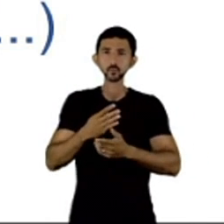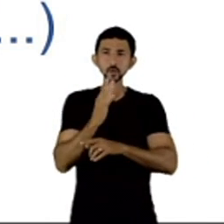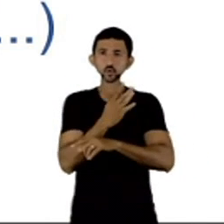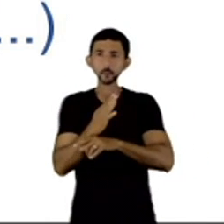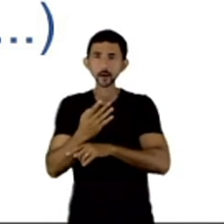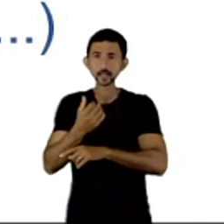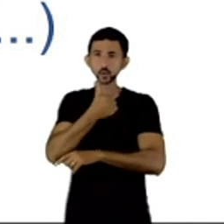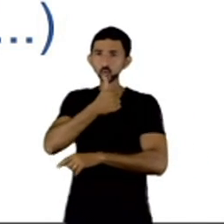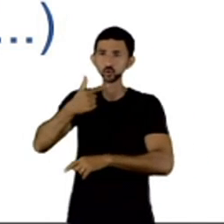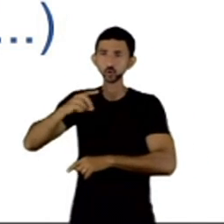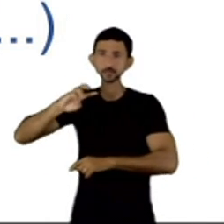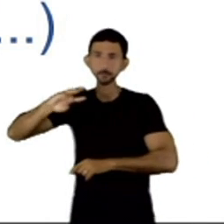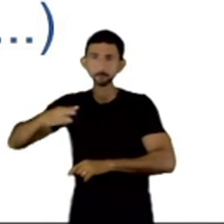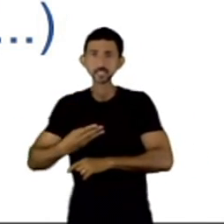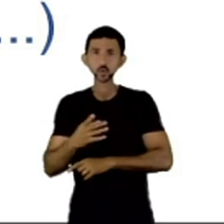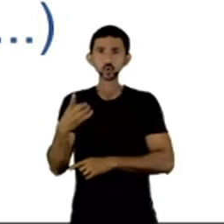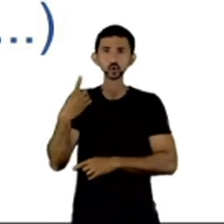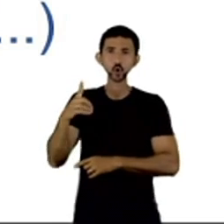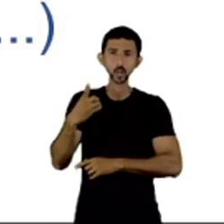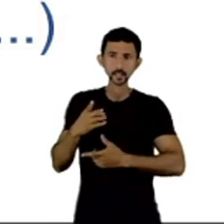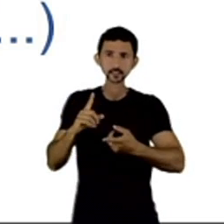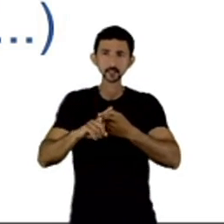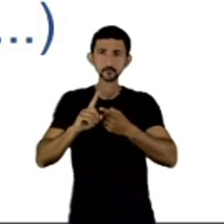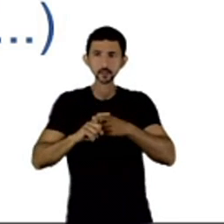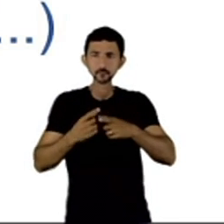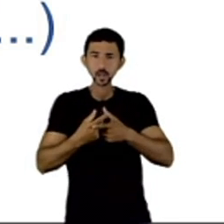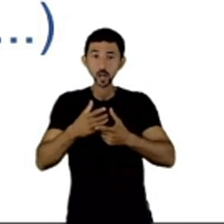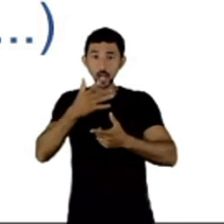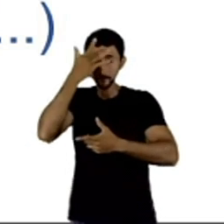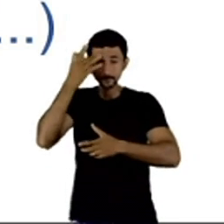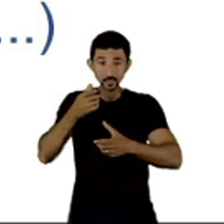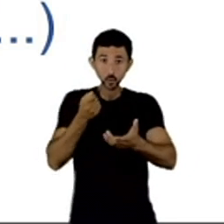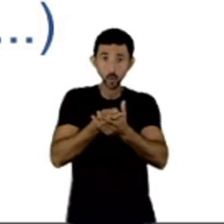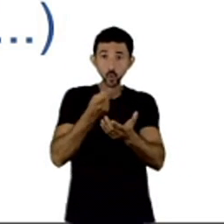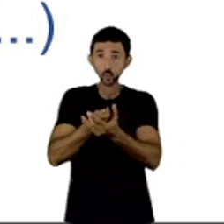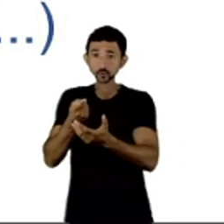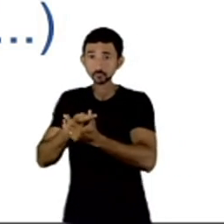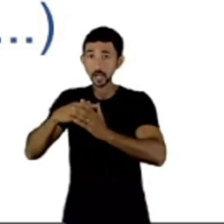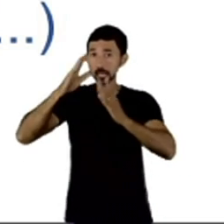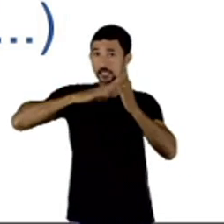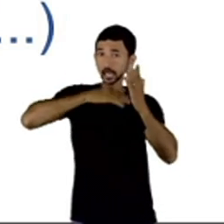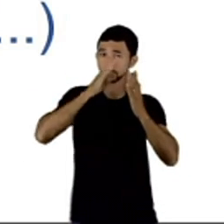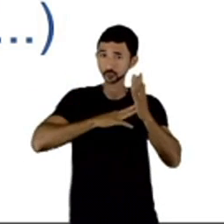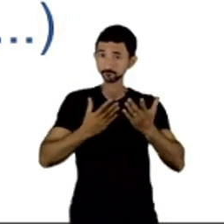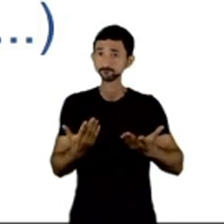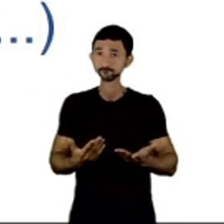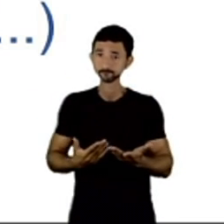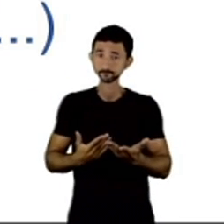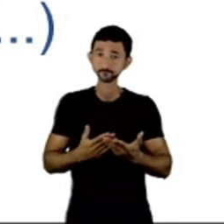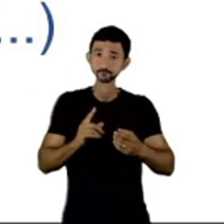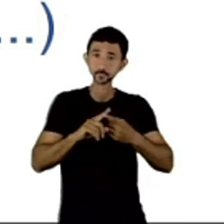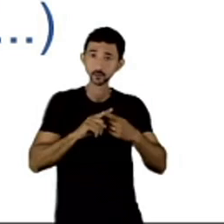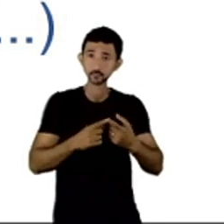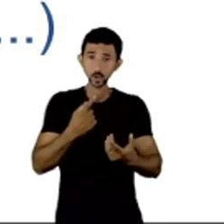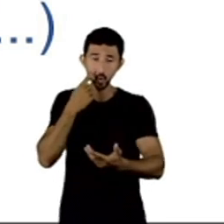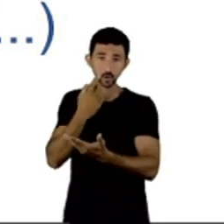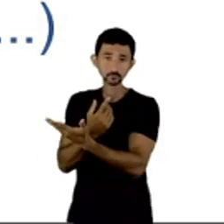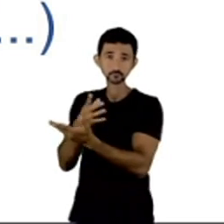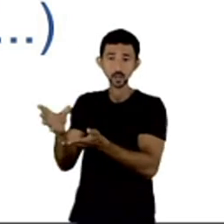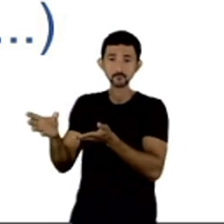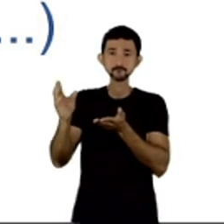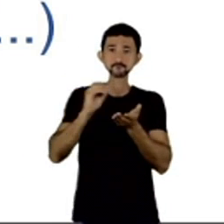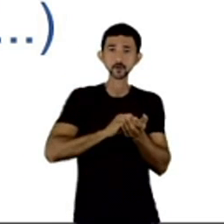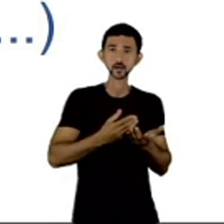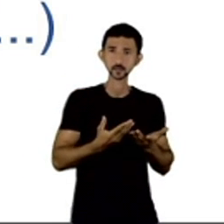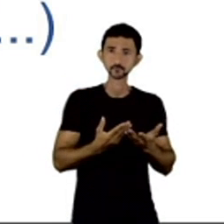dólares, o mesmo vale para os grandes consumidores do mercado de arte. Olha, veja que ele traz para dentro do texto